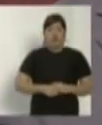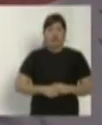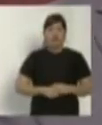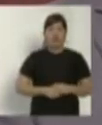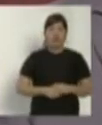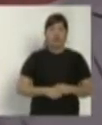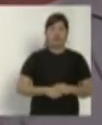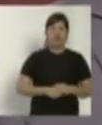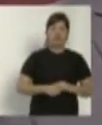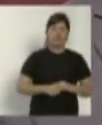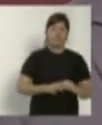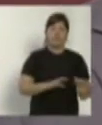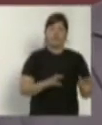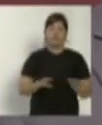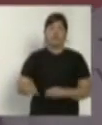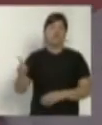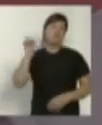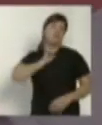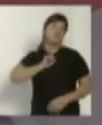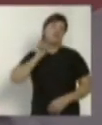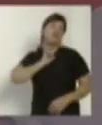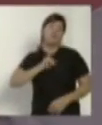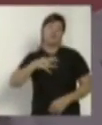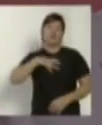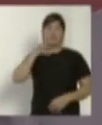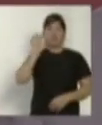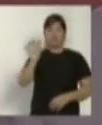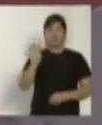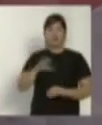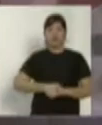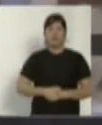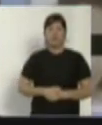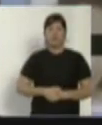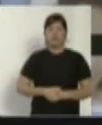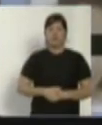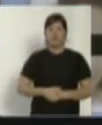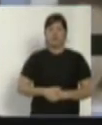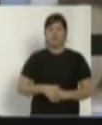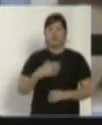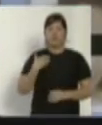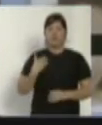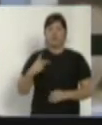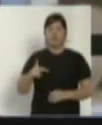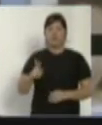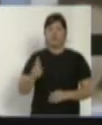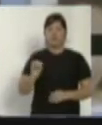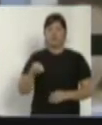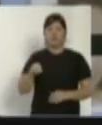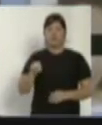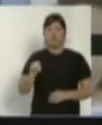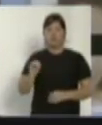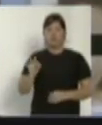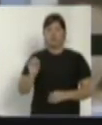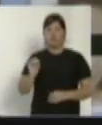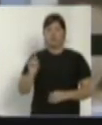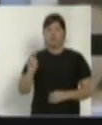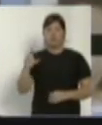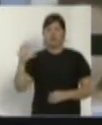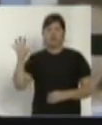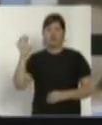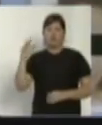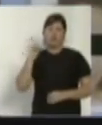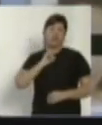em Minas Gerais que é o meu estado sou promotor do Estado de Minas Gerais promotor de justiça estado de Minas Gerais temos